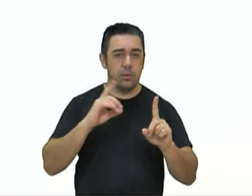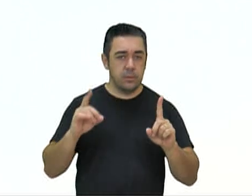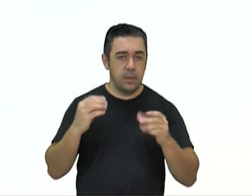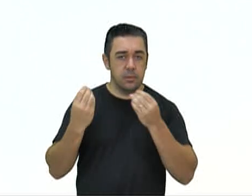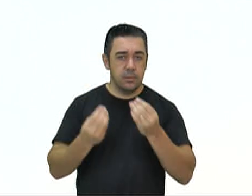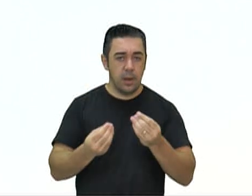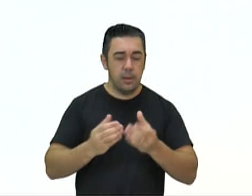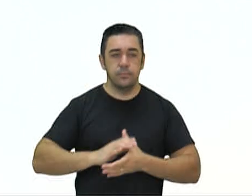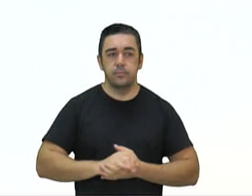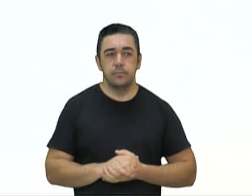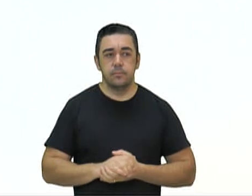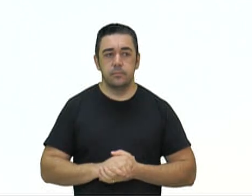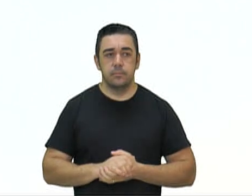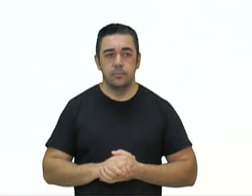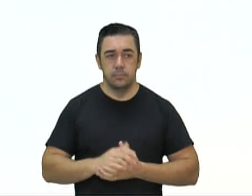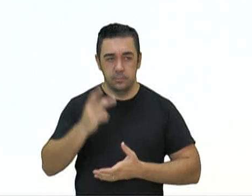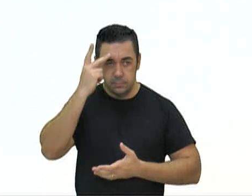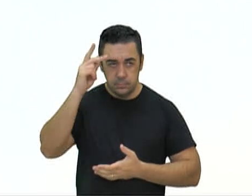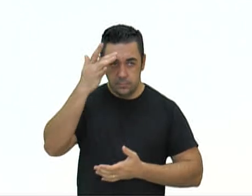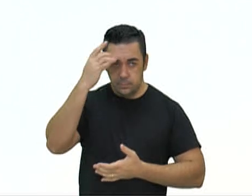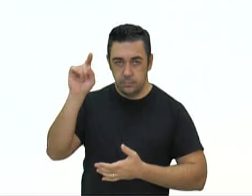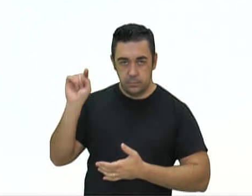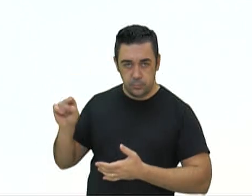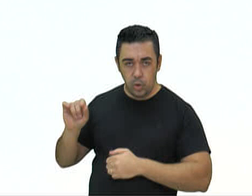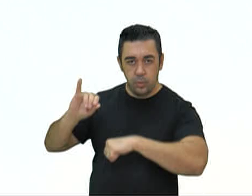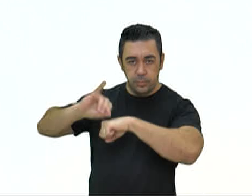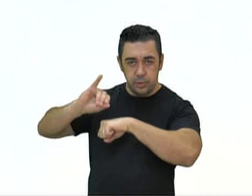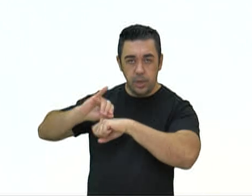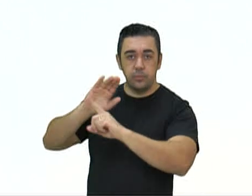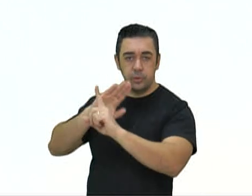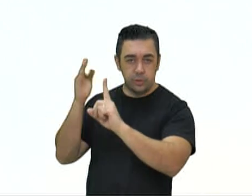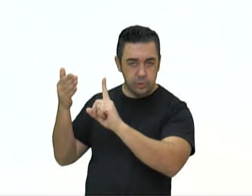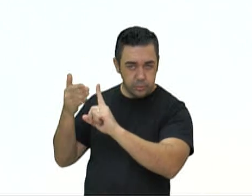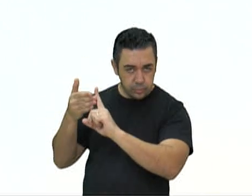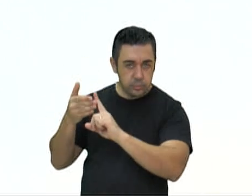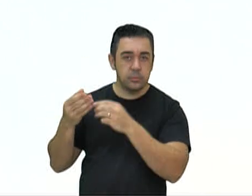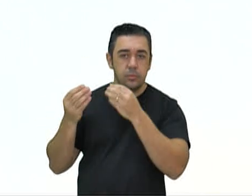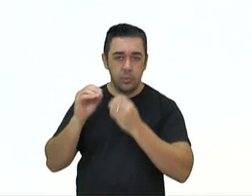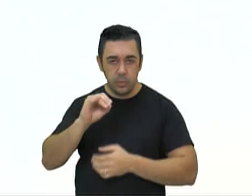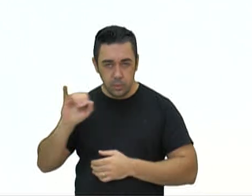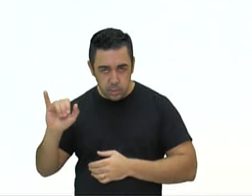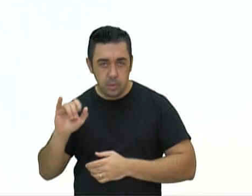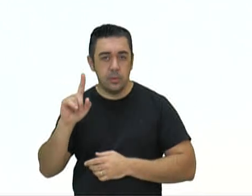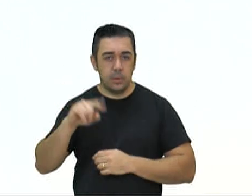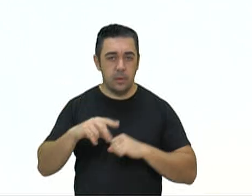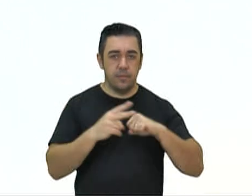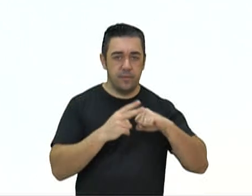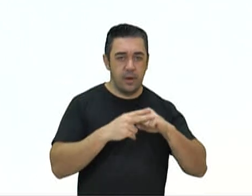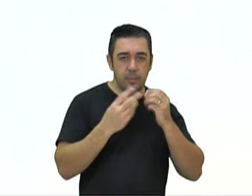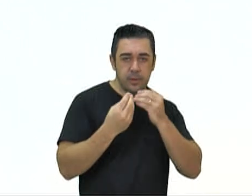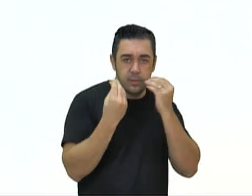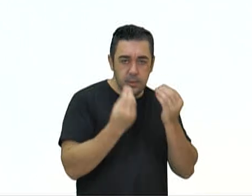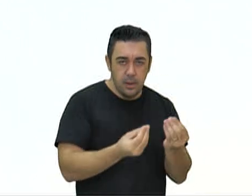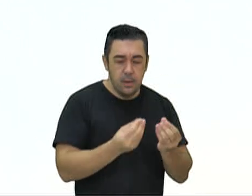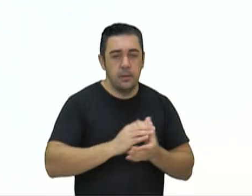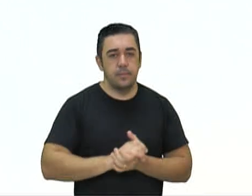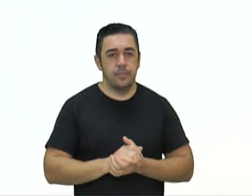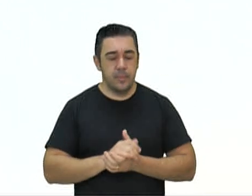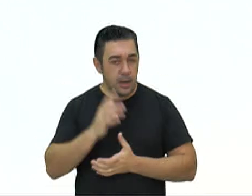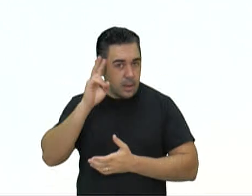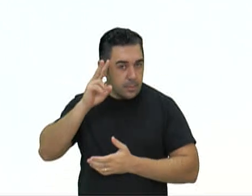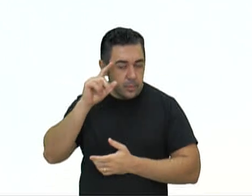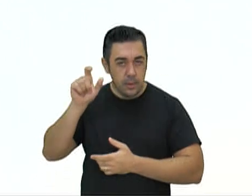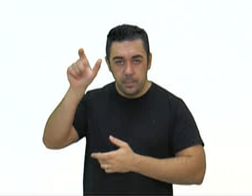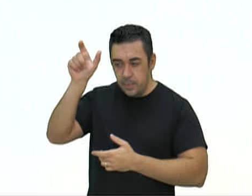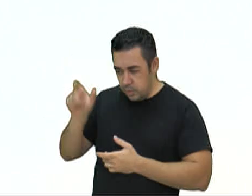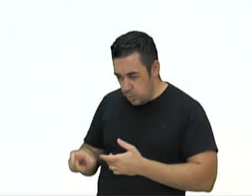entregar. Para alguém é o objeto indireto, OI, do verbo entregar. Lembrando que alguém é uma pessoa e